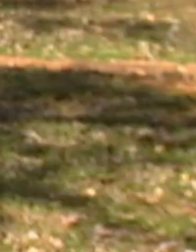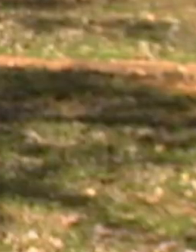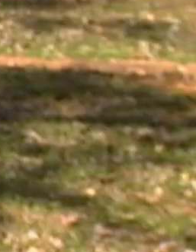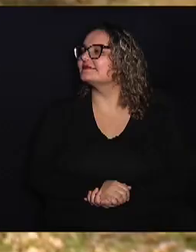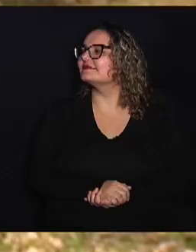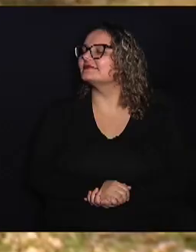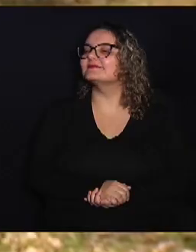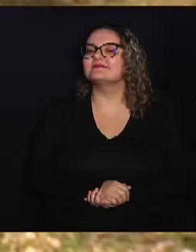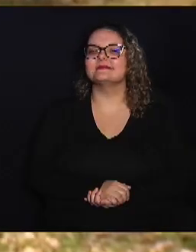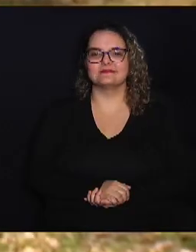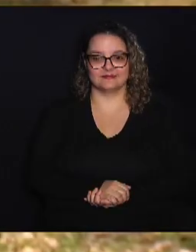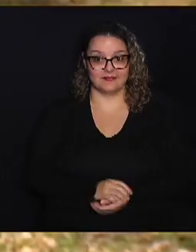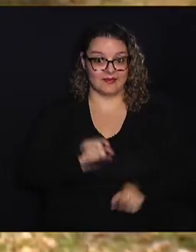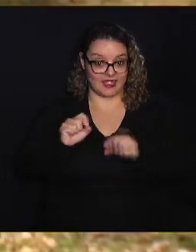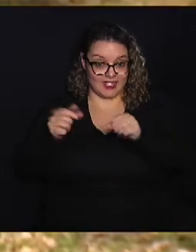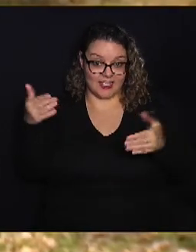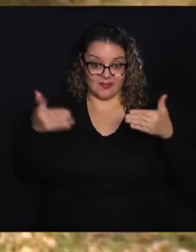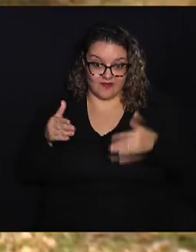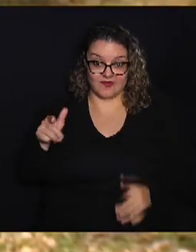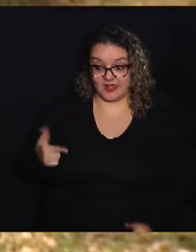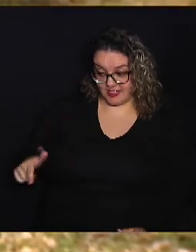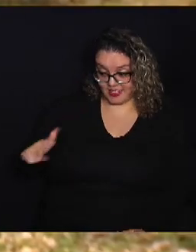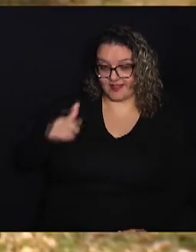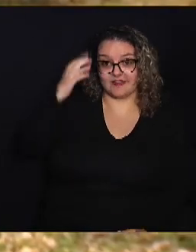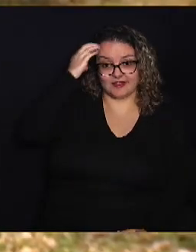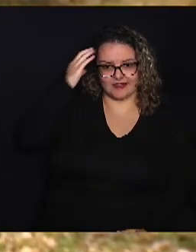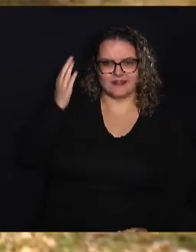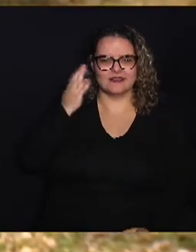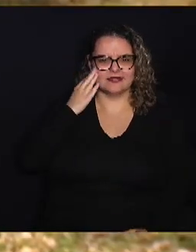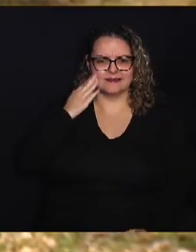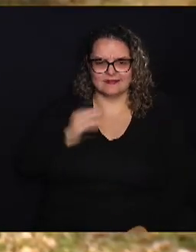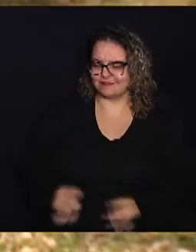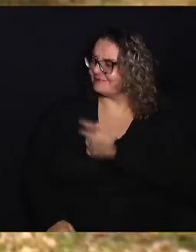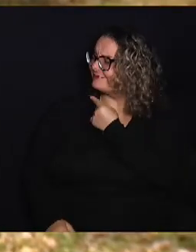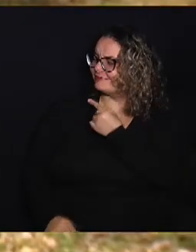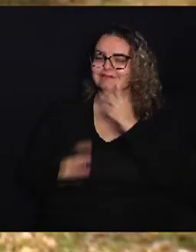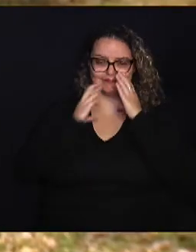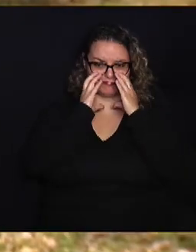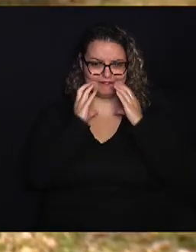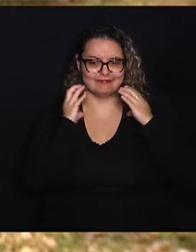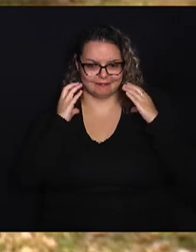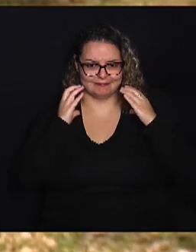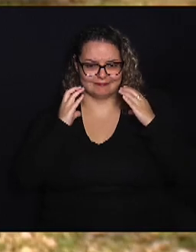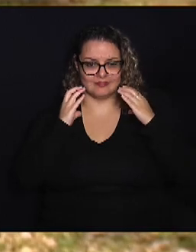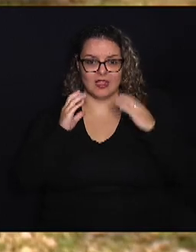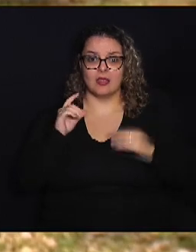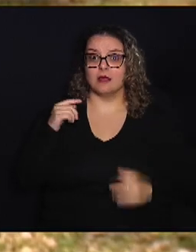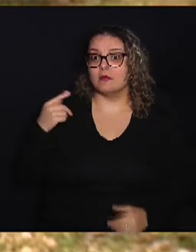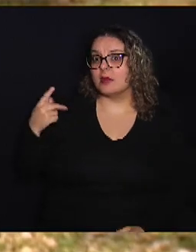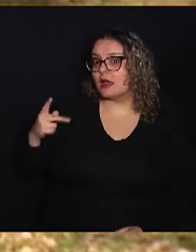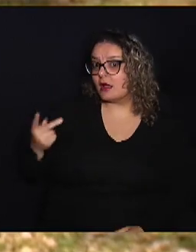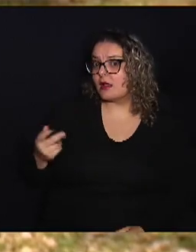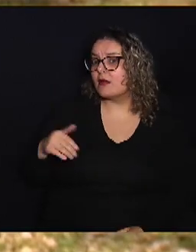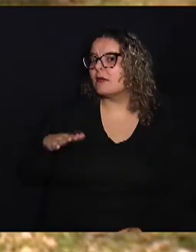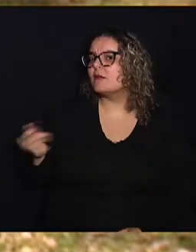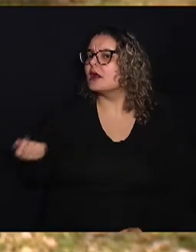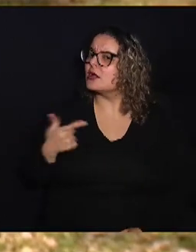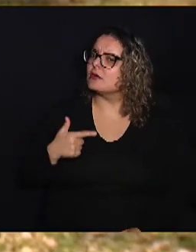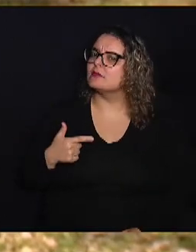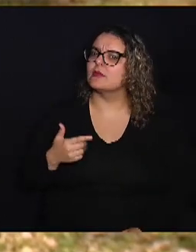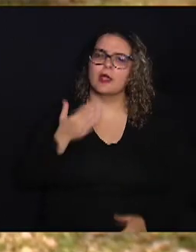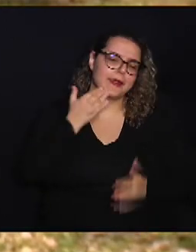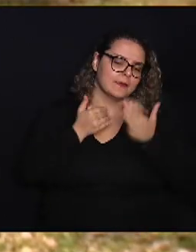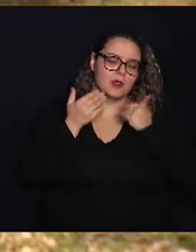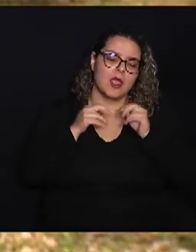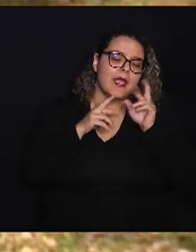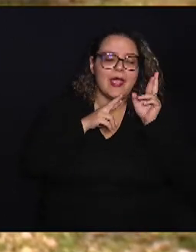Quem frequenta a Lagoa do Taquaral sabe que vai dar de cara com as capivaras, mas elas são muito mais do que animais que só comem